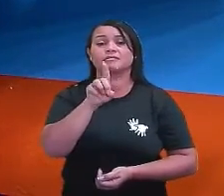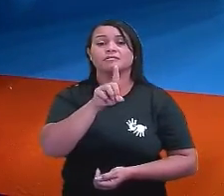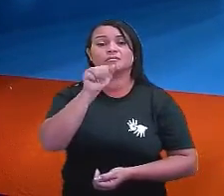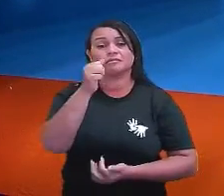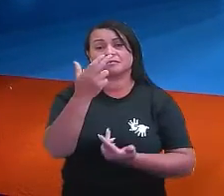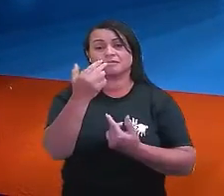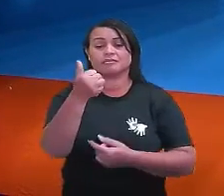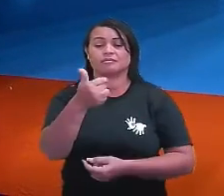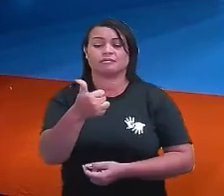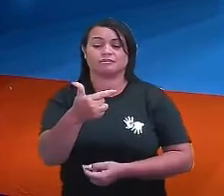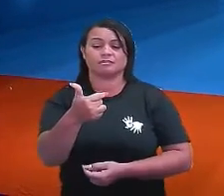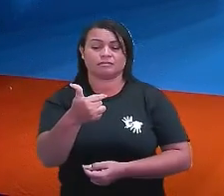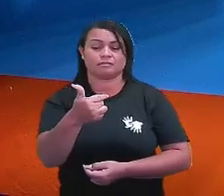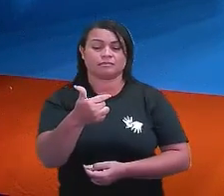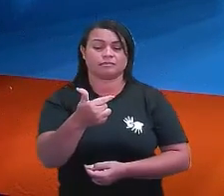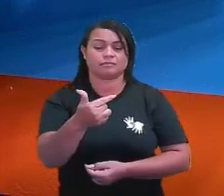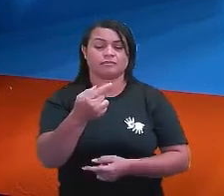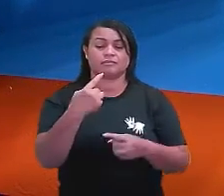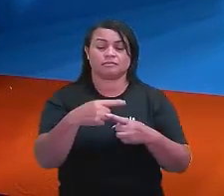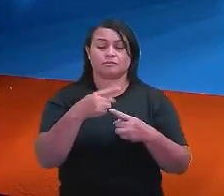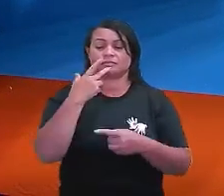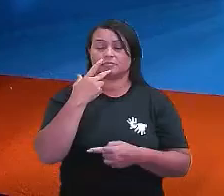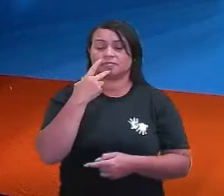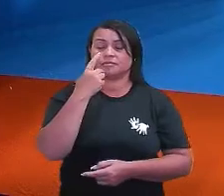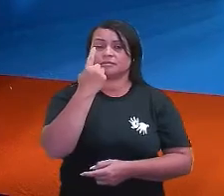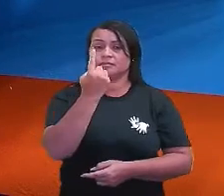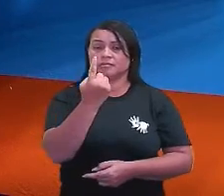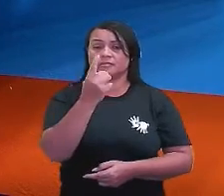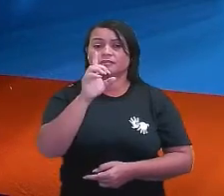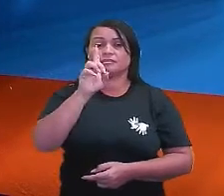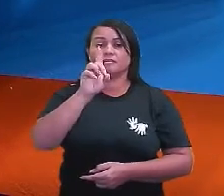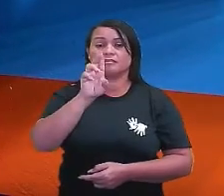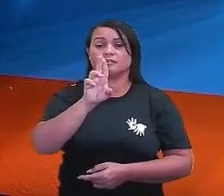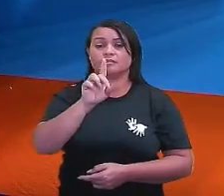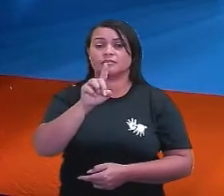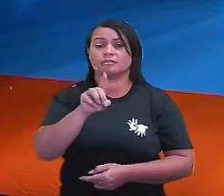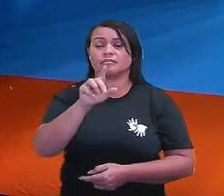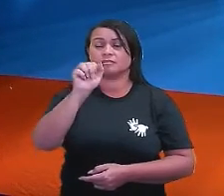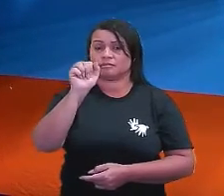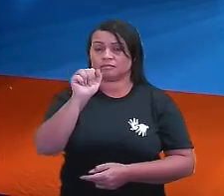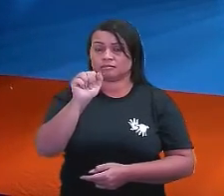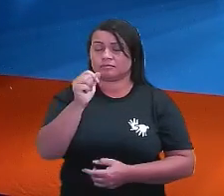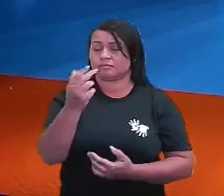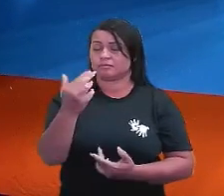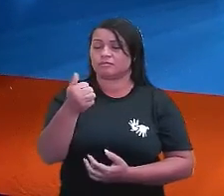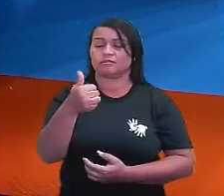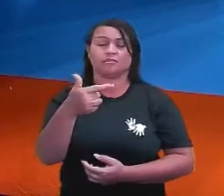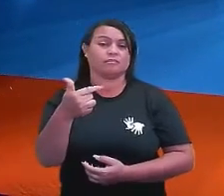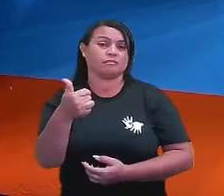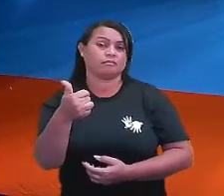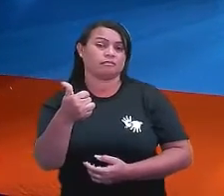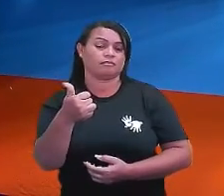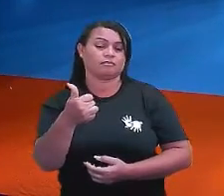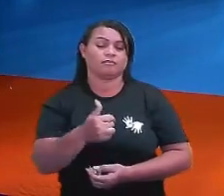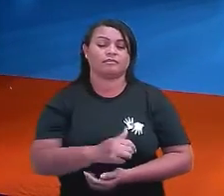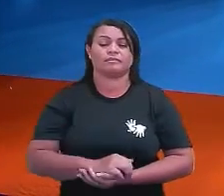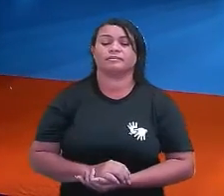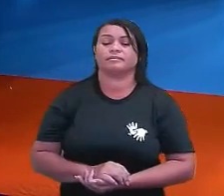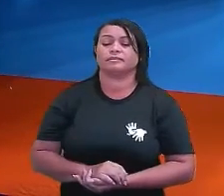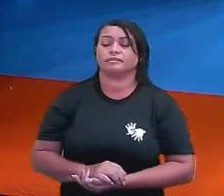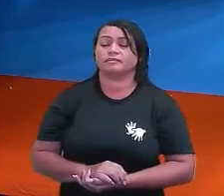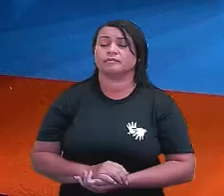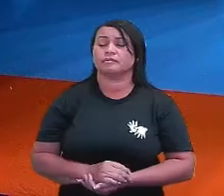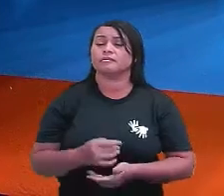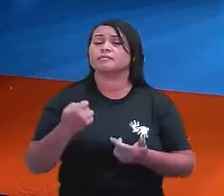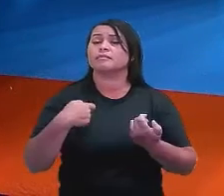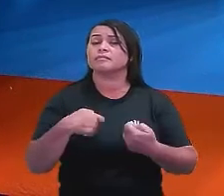12, né? Porque ele diz aqui, ó, uma dúzia. Então, se é uma dúzia, é 12. Então, o